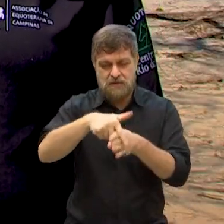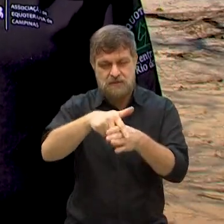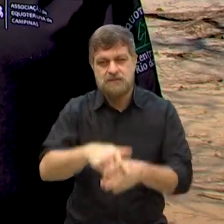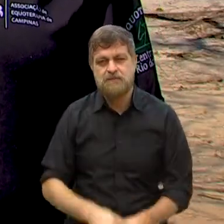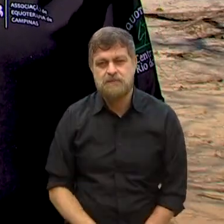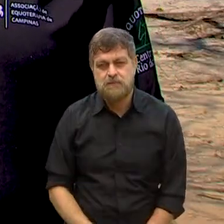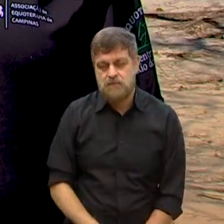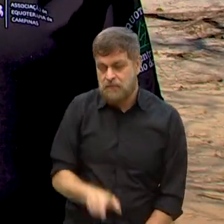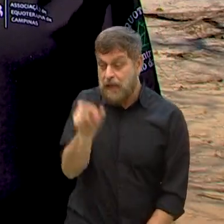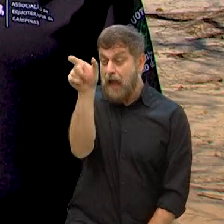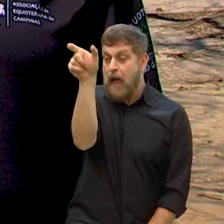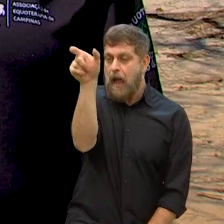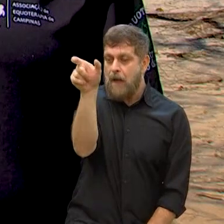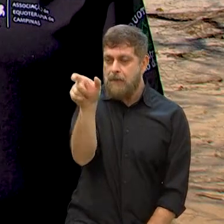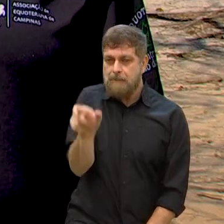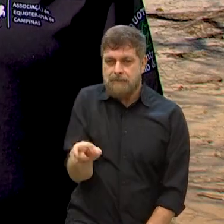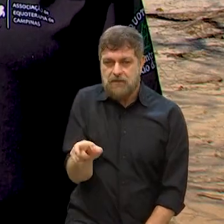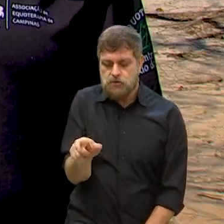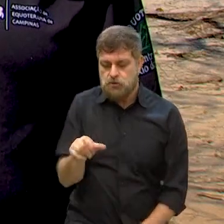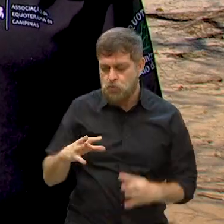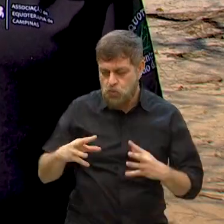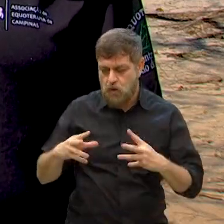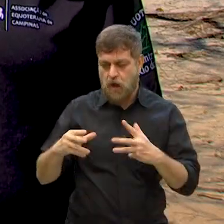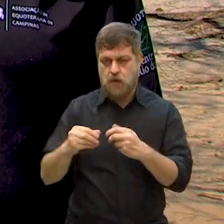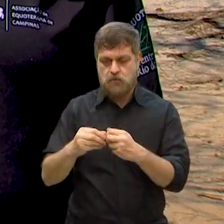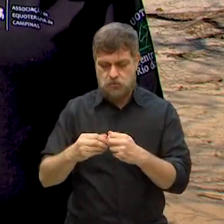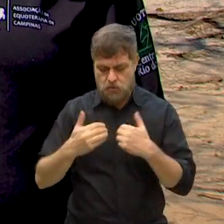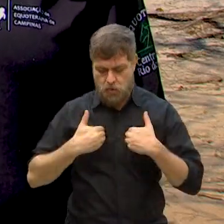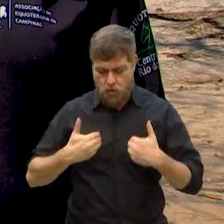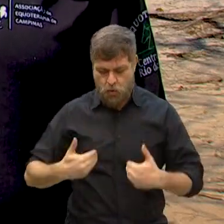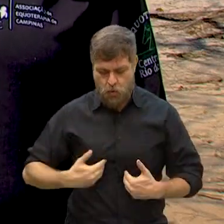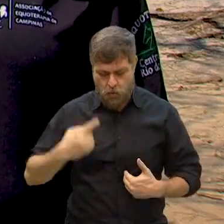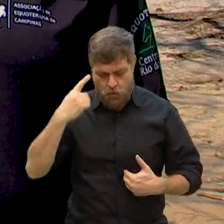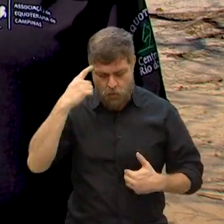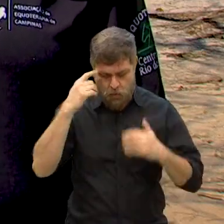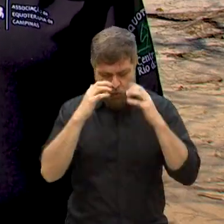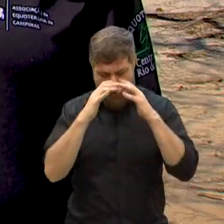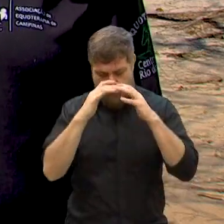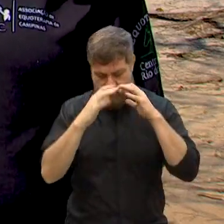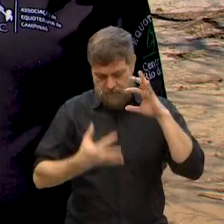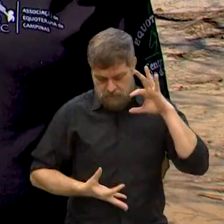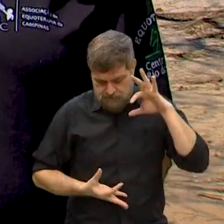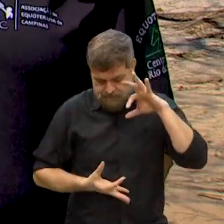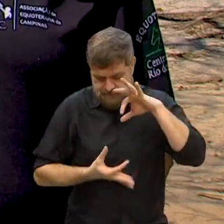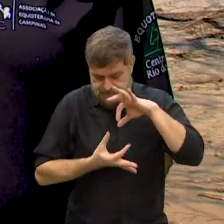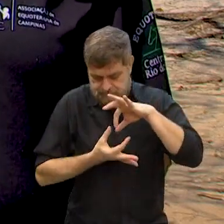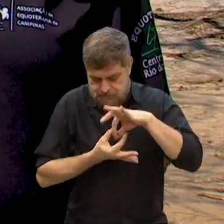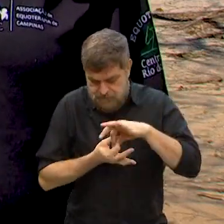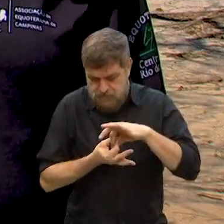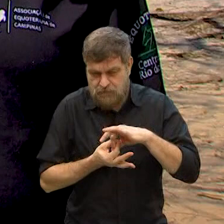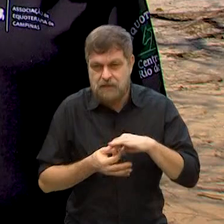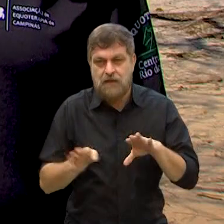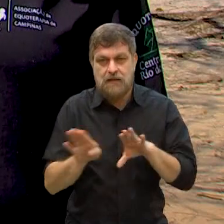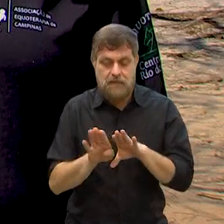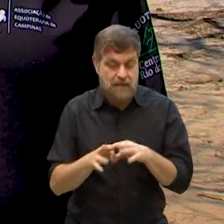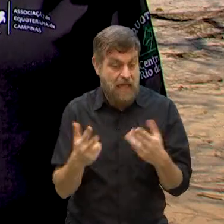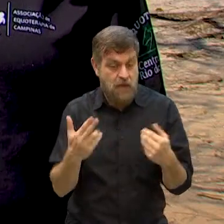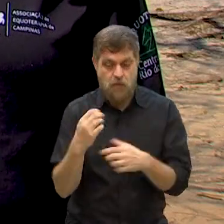holística. Ela trabalha o ser integral. Ela trabalha o indivíduo na sua